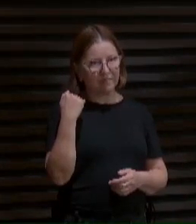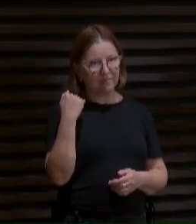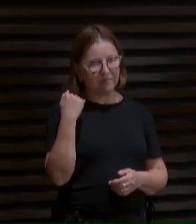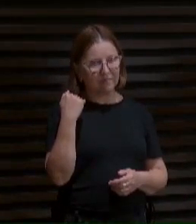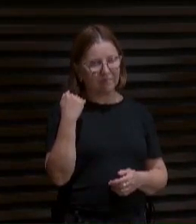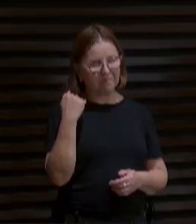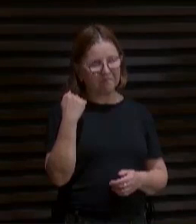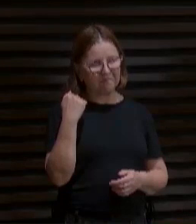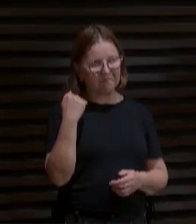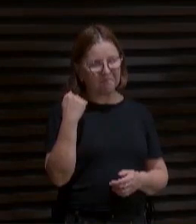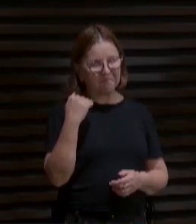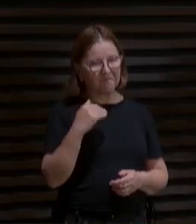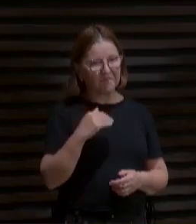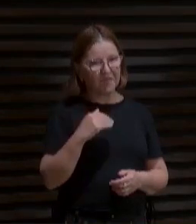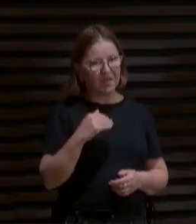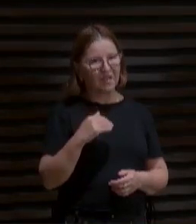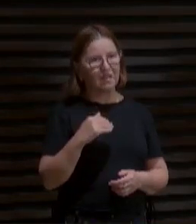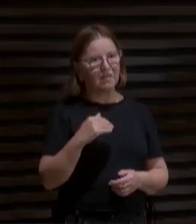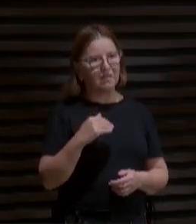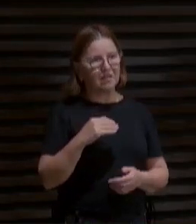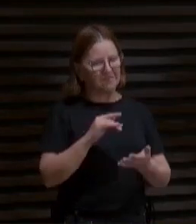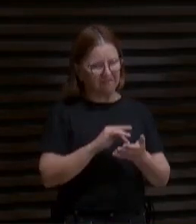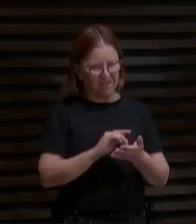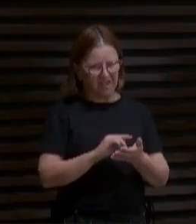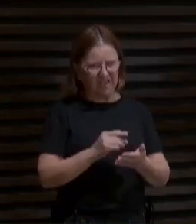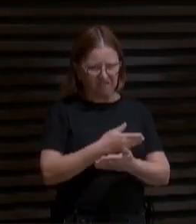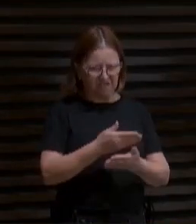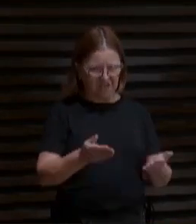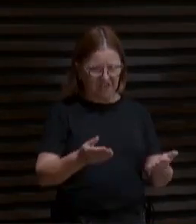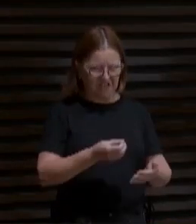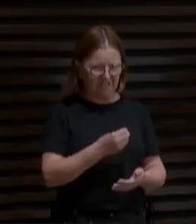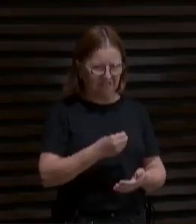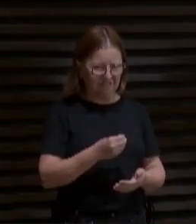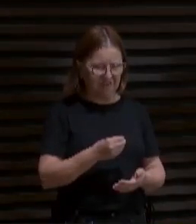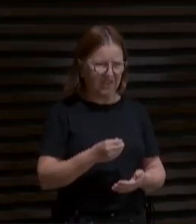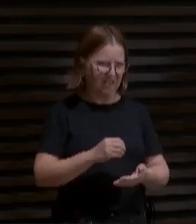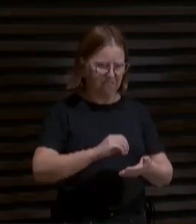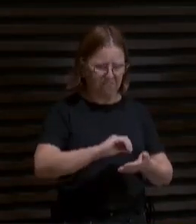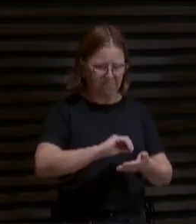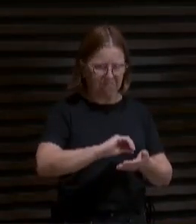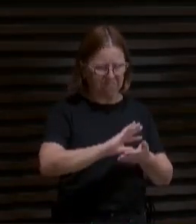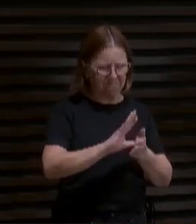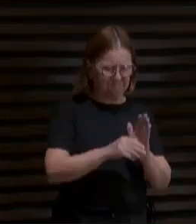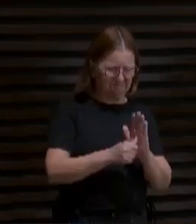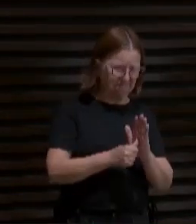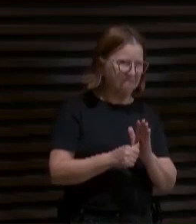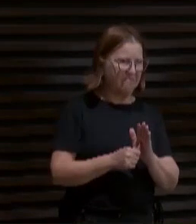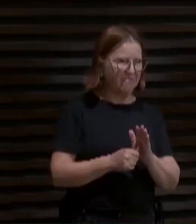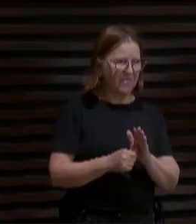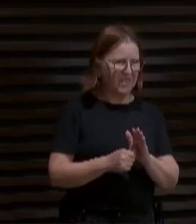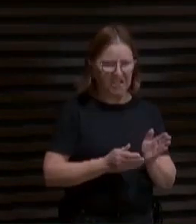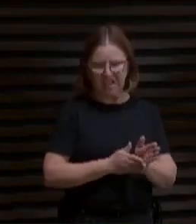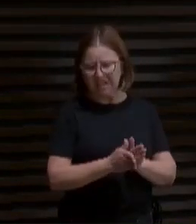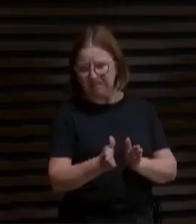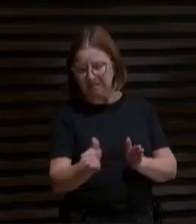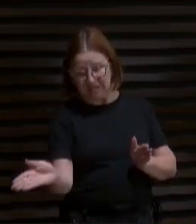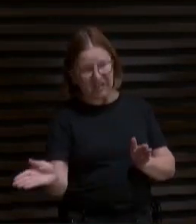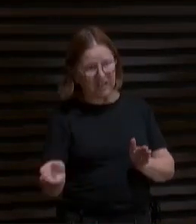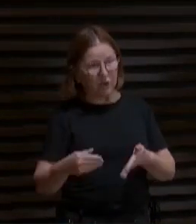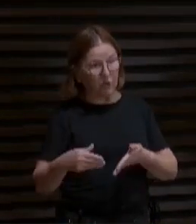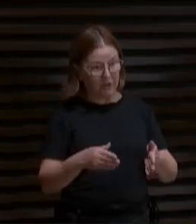certo procedereis corruptamente e vos desviareis do caminho que vos tenho ordenado.